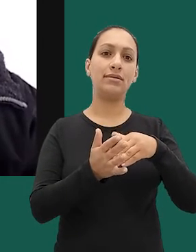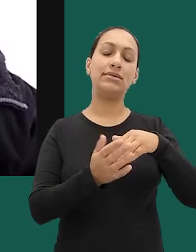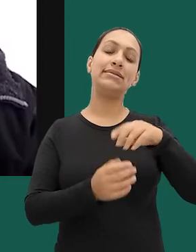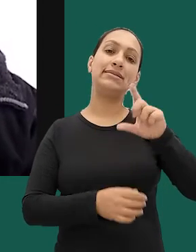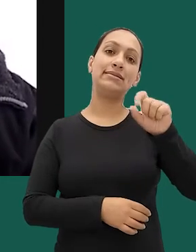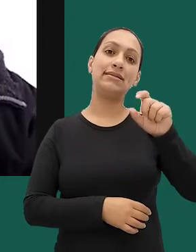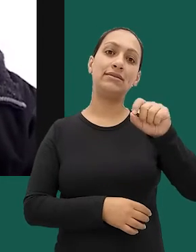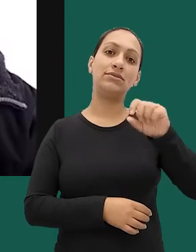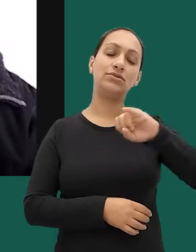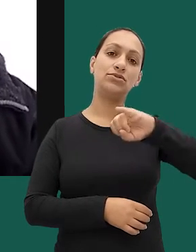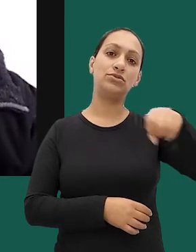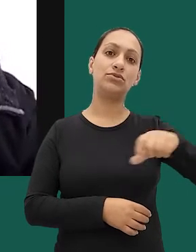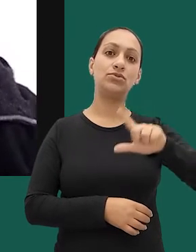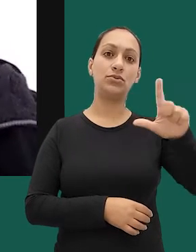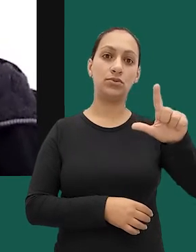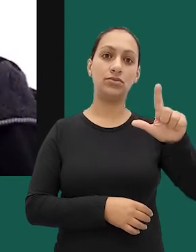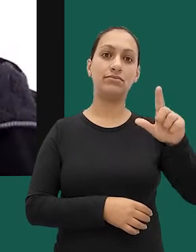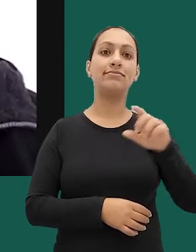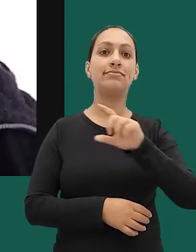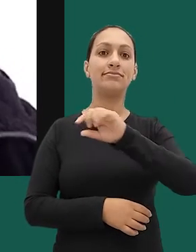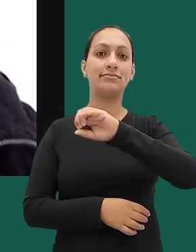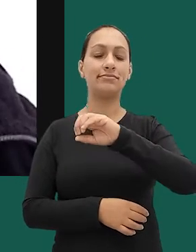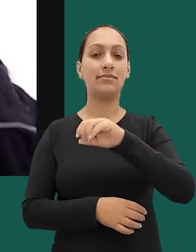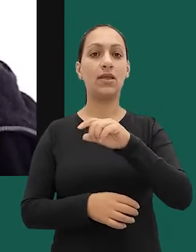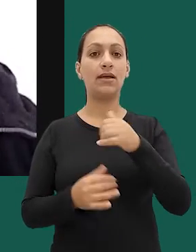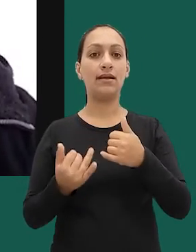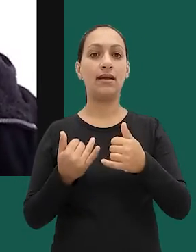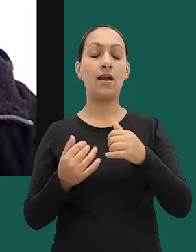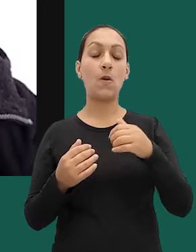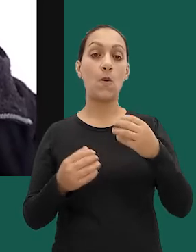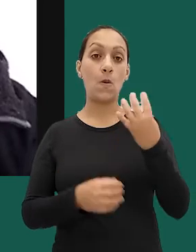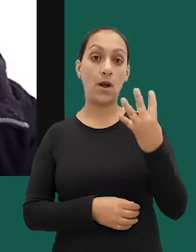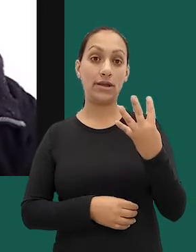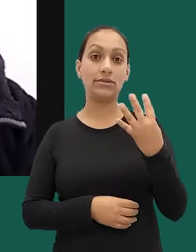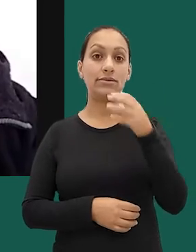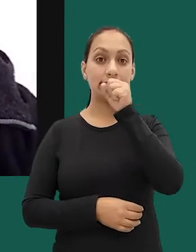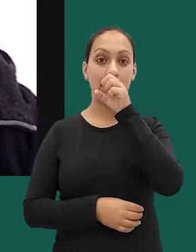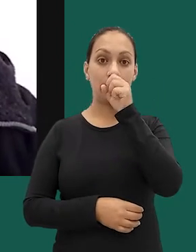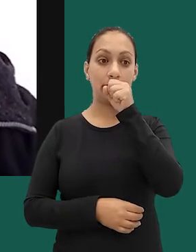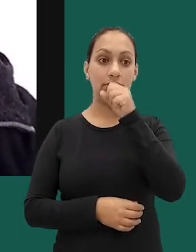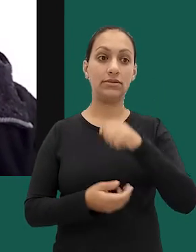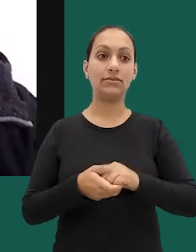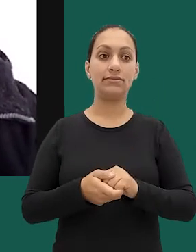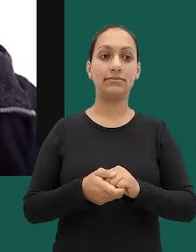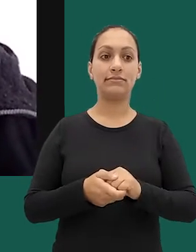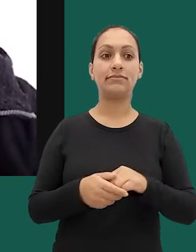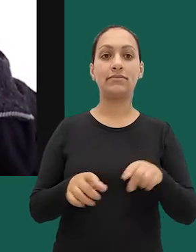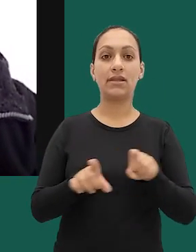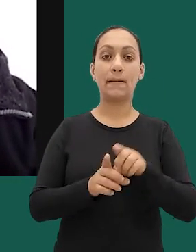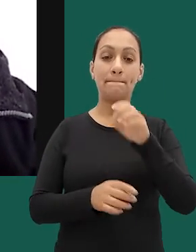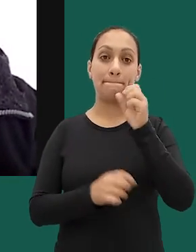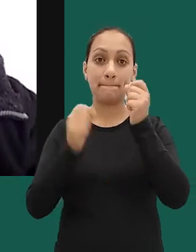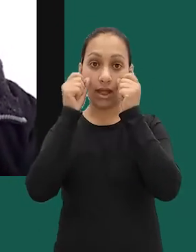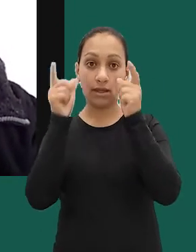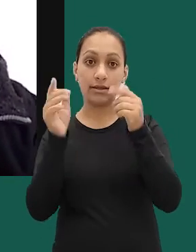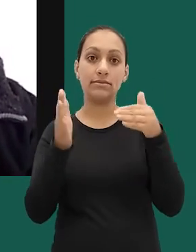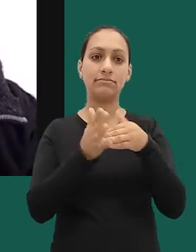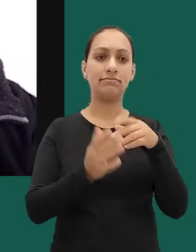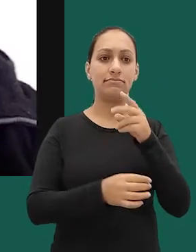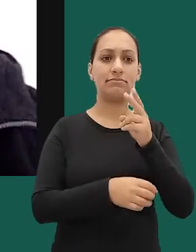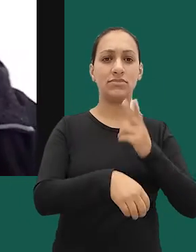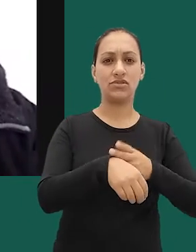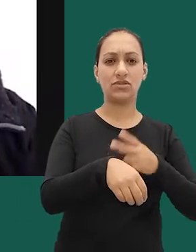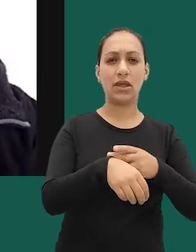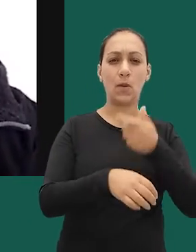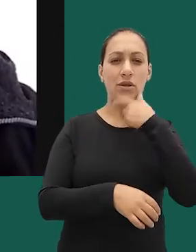São 4 sábados, das 9 da manhã às 12 do meio-dia também, né? Acho que para a Karine é um pouco mais